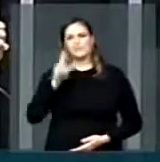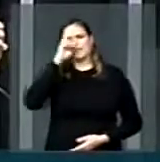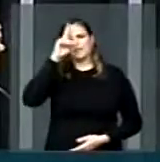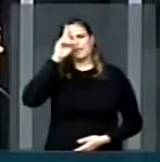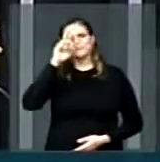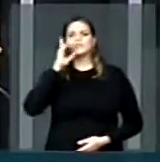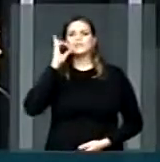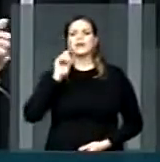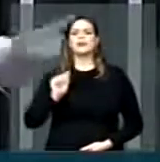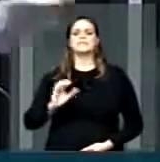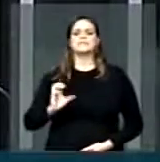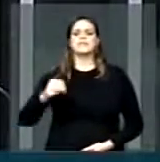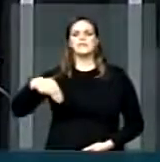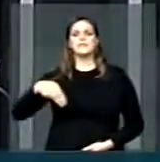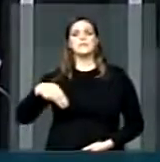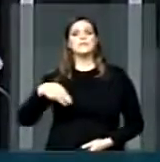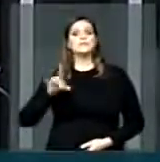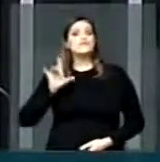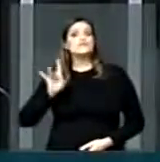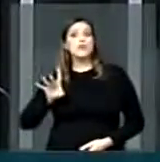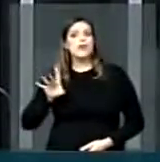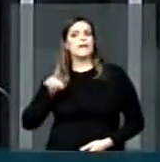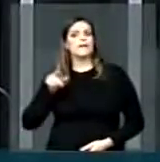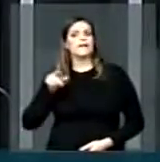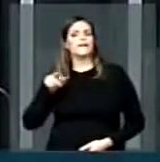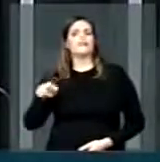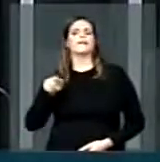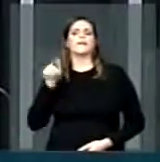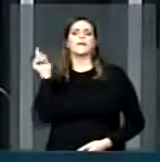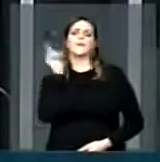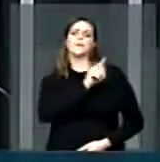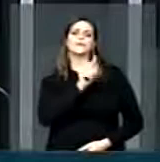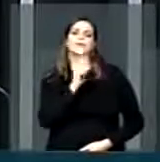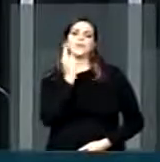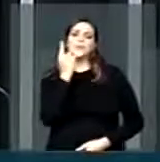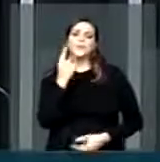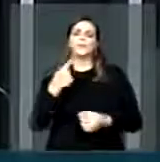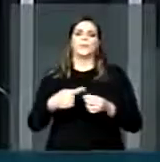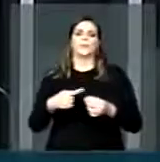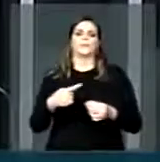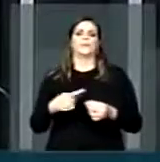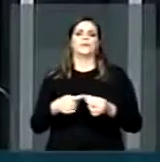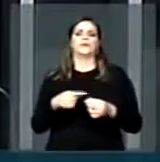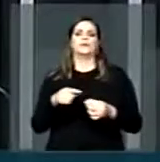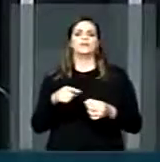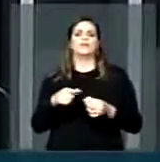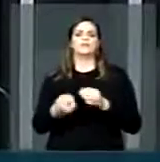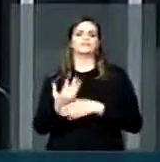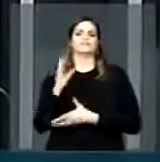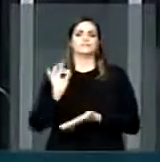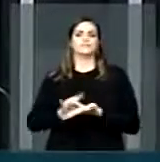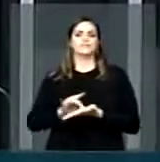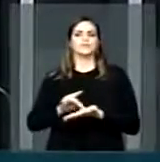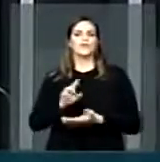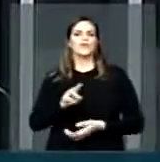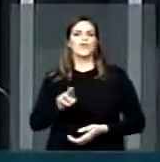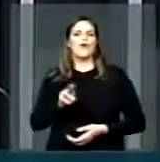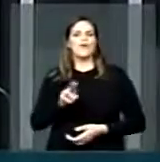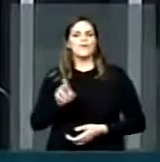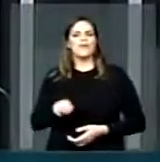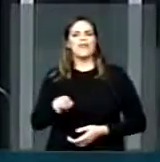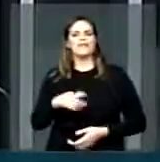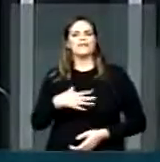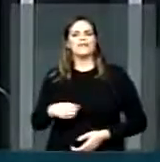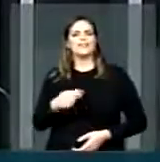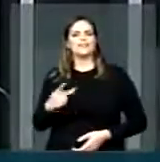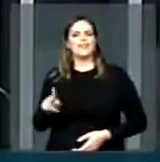Magalhães conseguiu emancipar de lá para cá um distrito com o nome de seu filho, que foi nosso presidente aqui, o